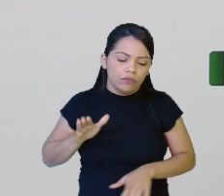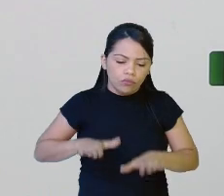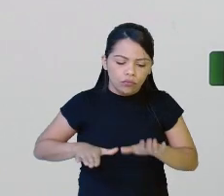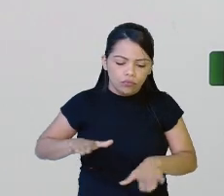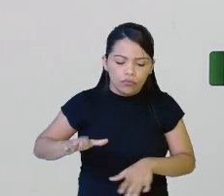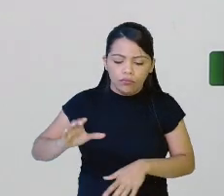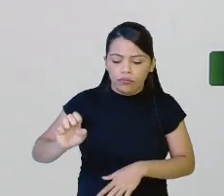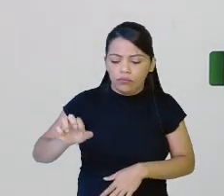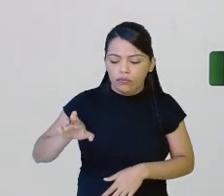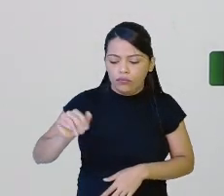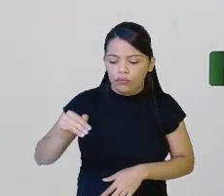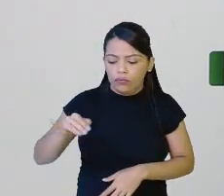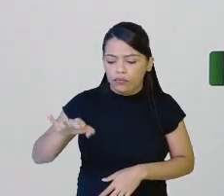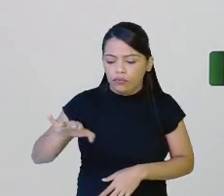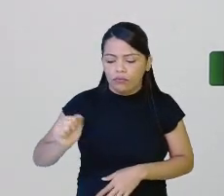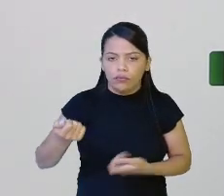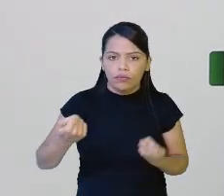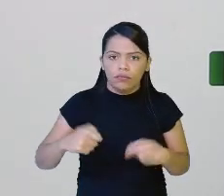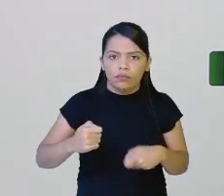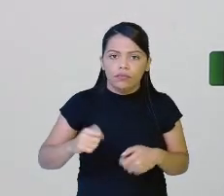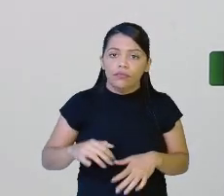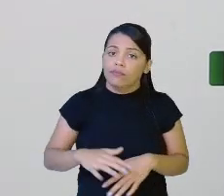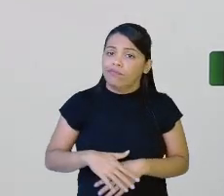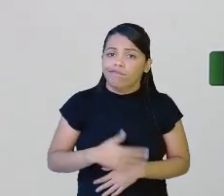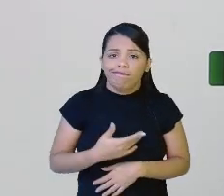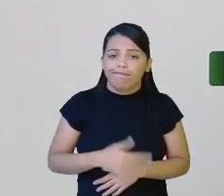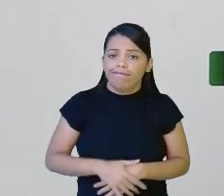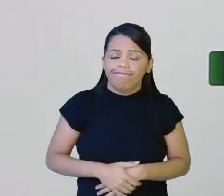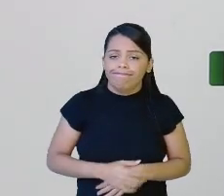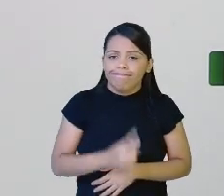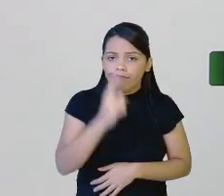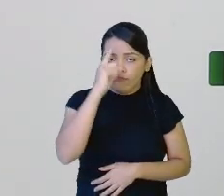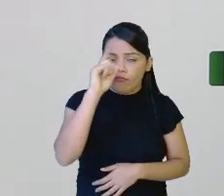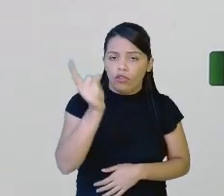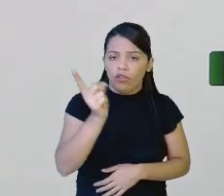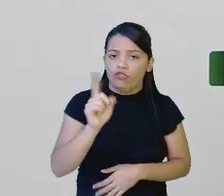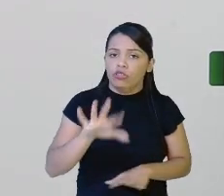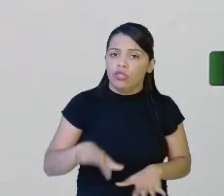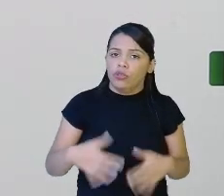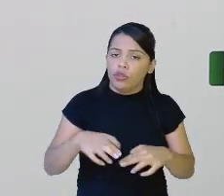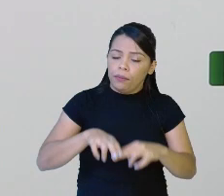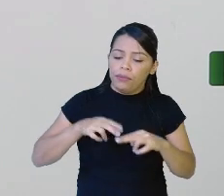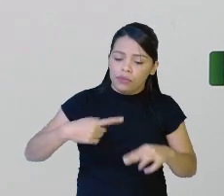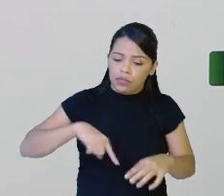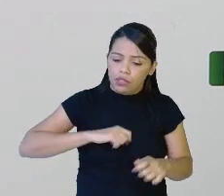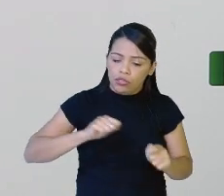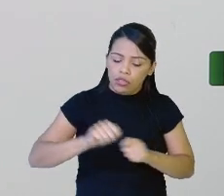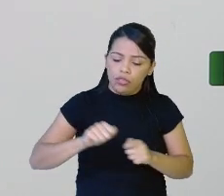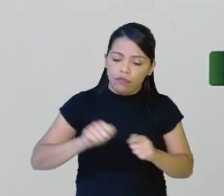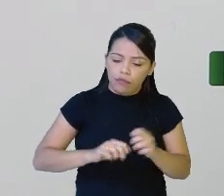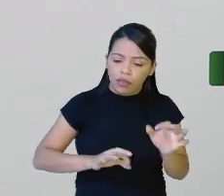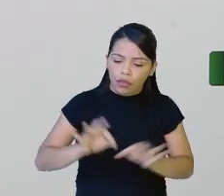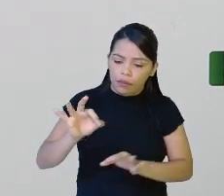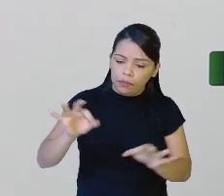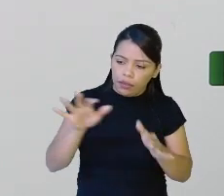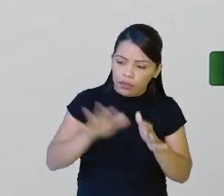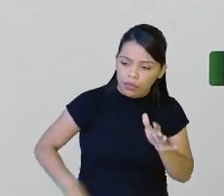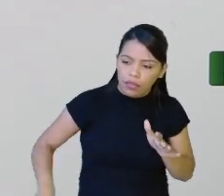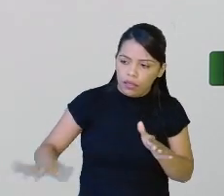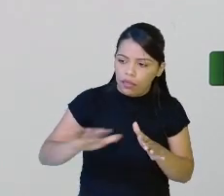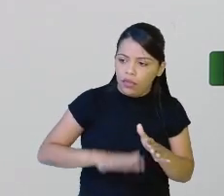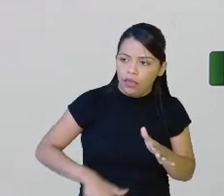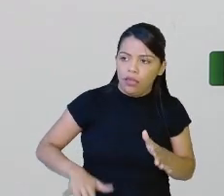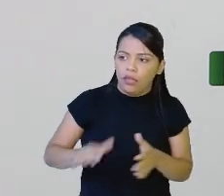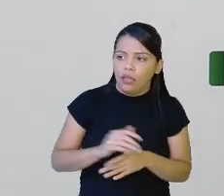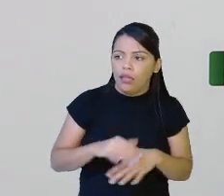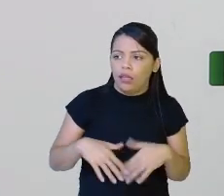Certamente não. E é por isso que a gente faz a medição da área. E a área não é nada